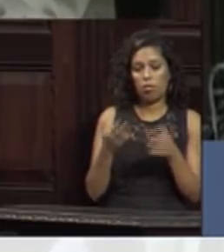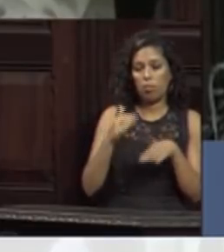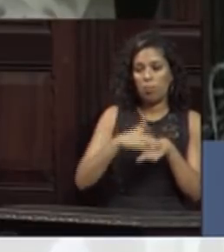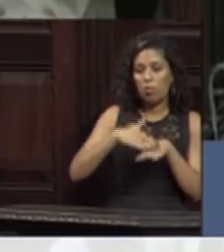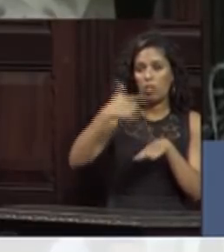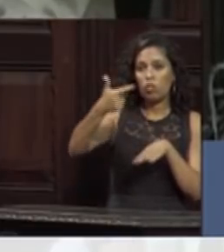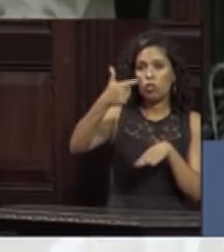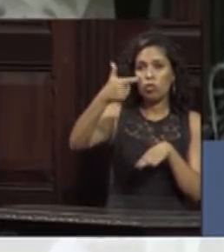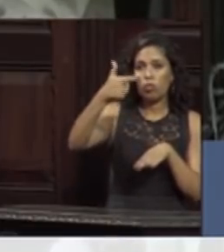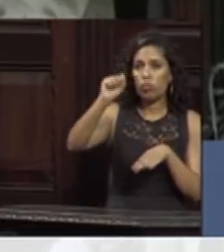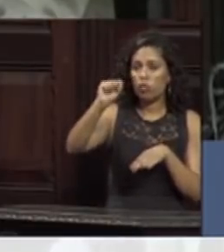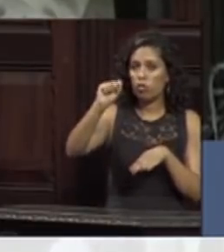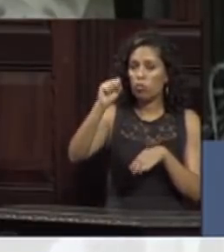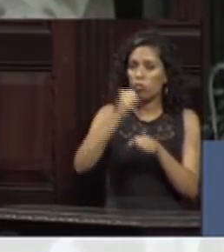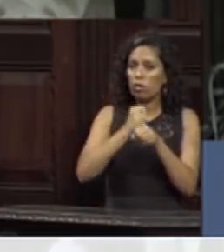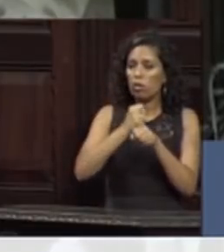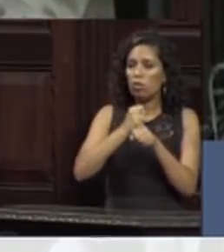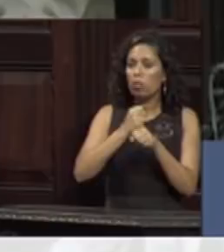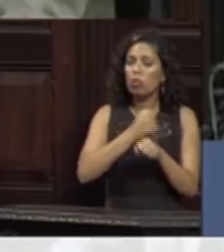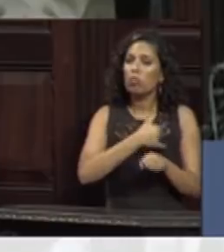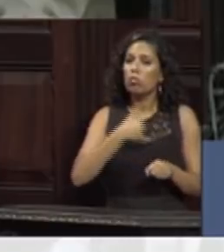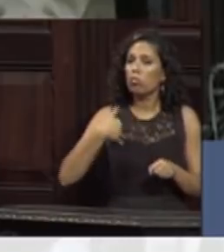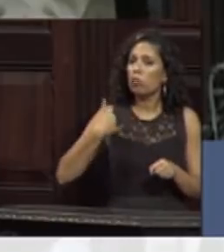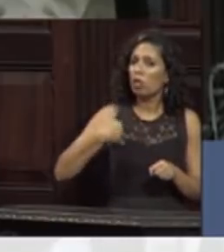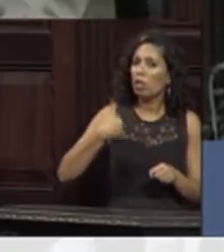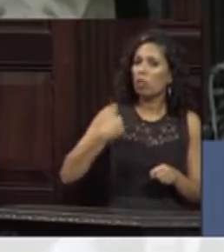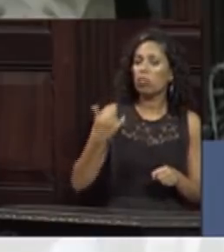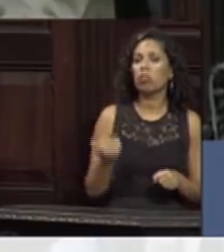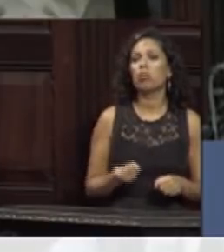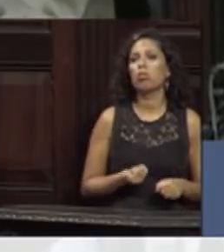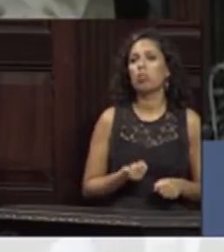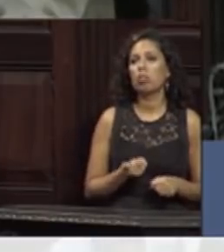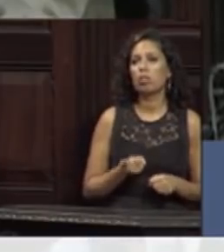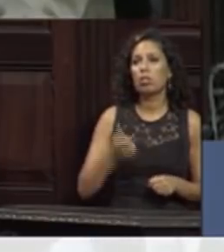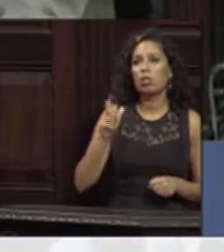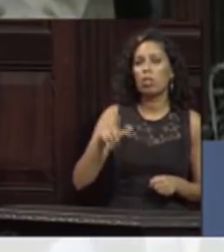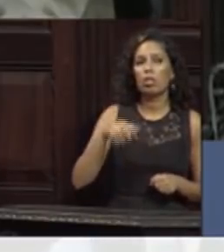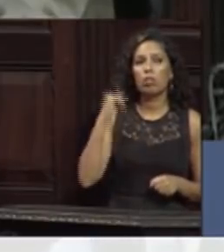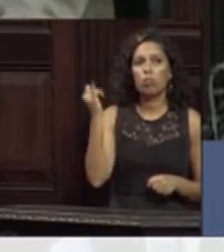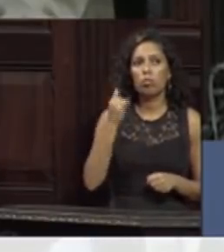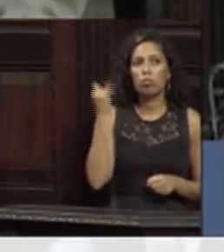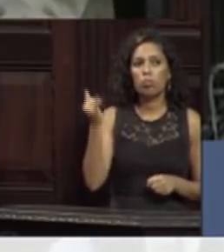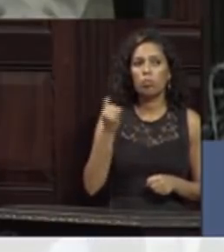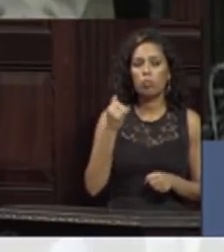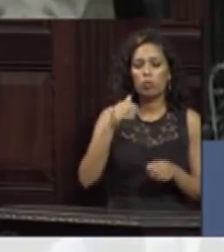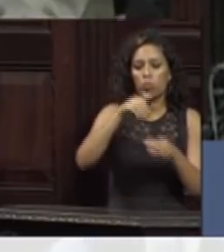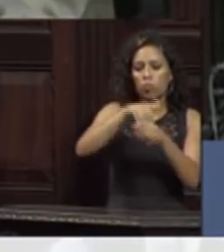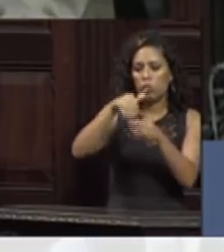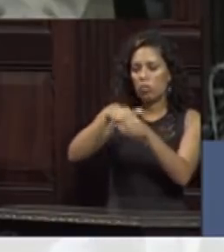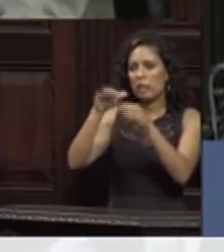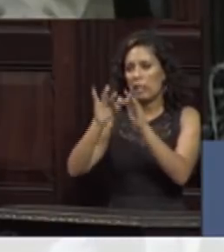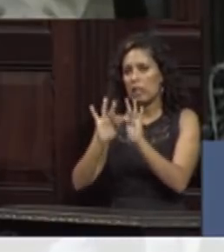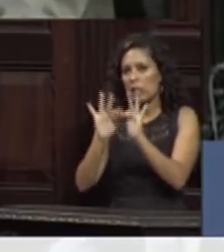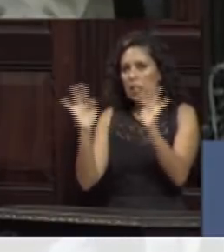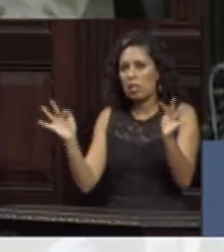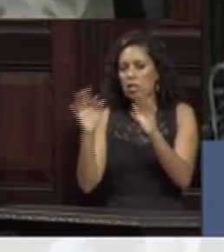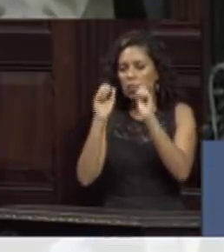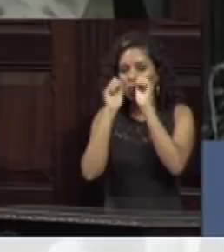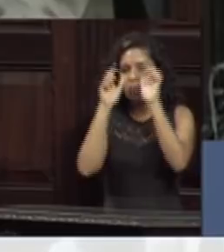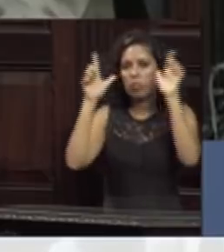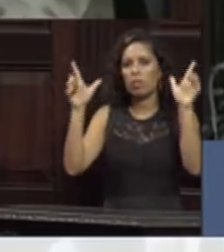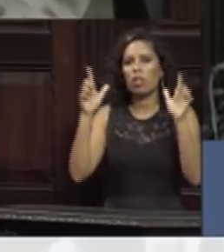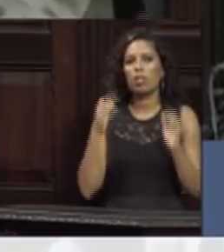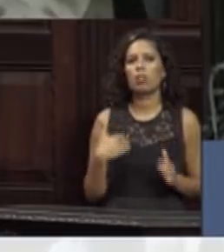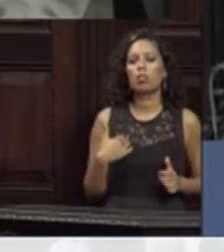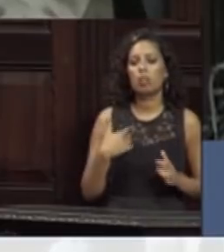Então, mais algum outro deputado levantou a questão. Então, para que a gente possa fazer uma coisa transparente, com participação de todos, eu vou